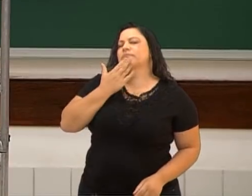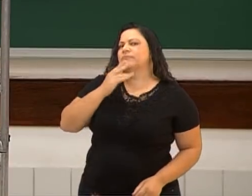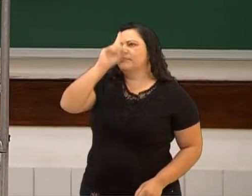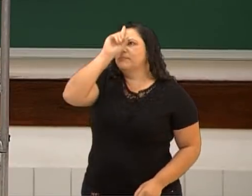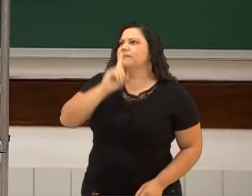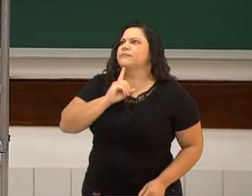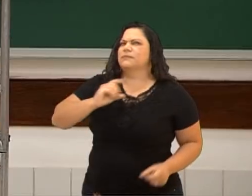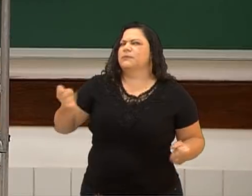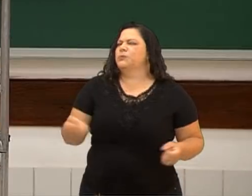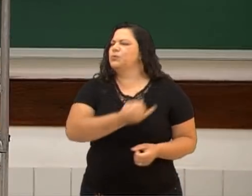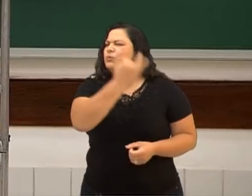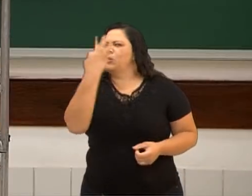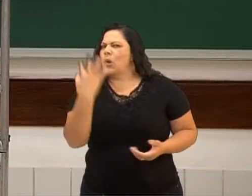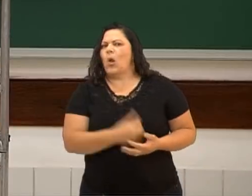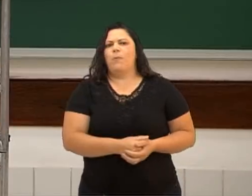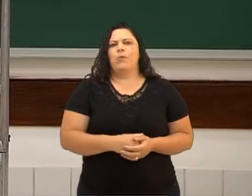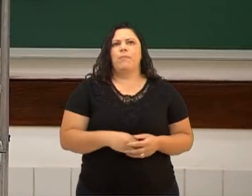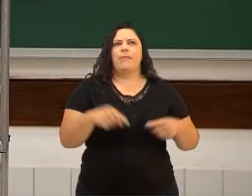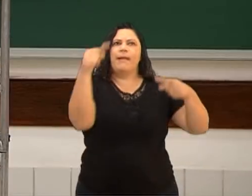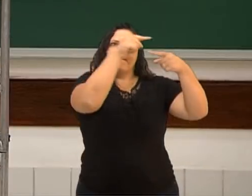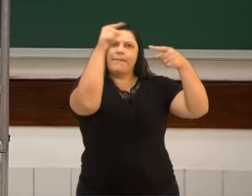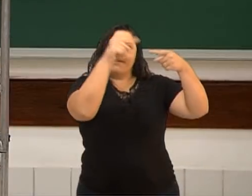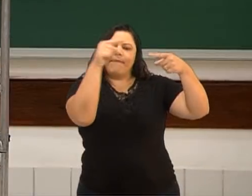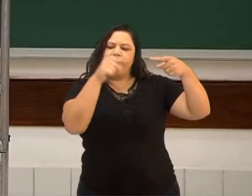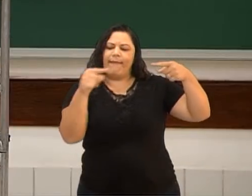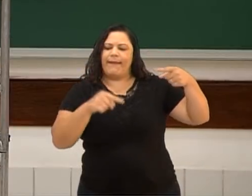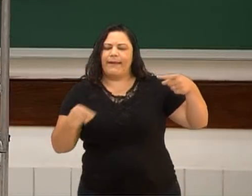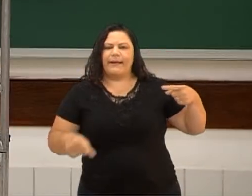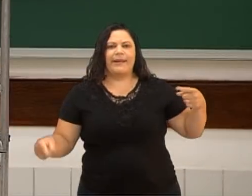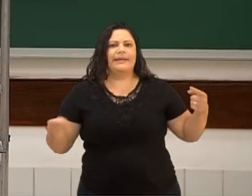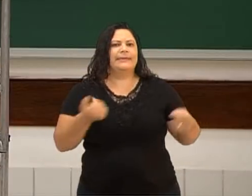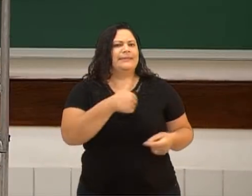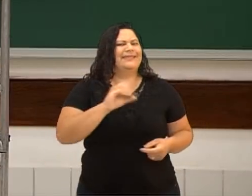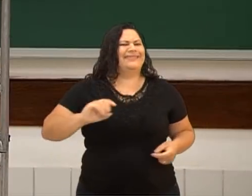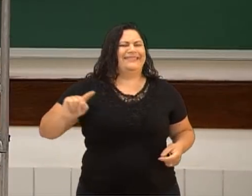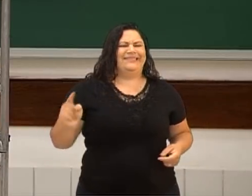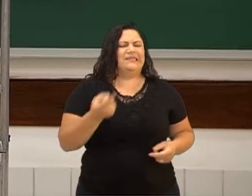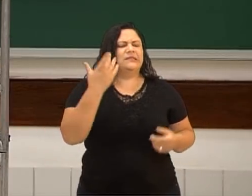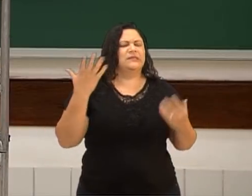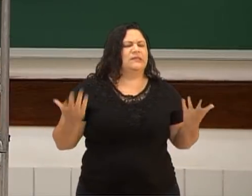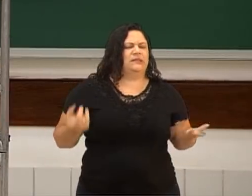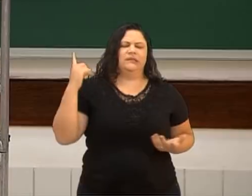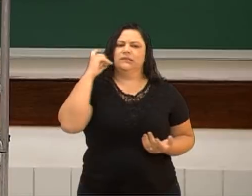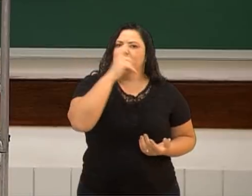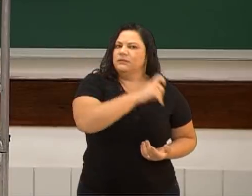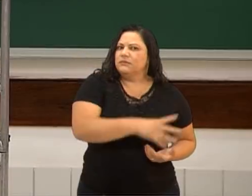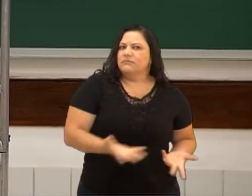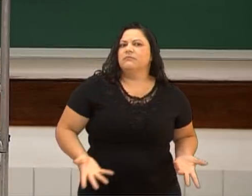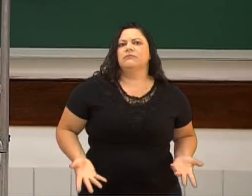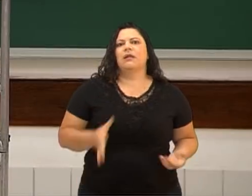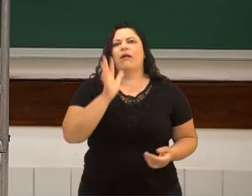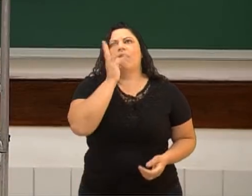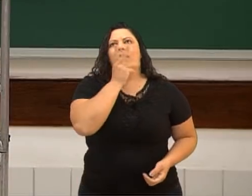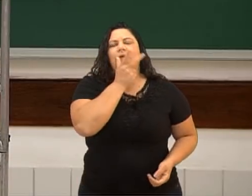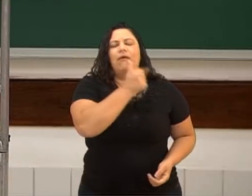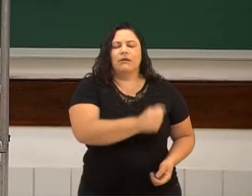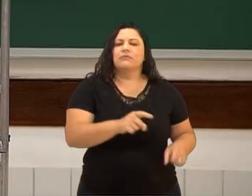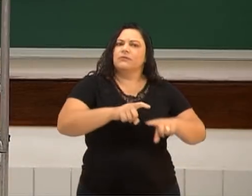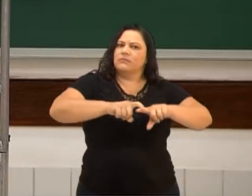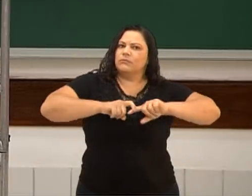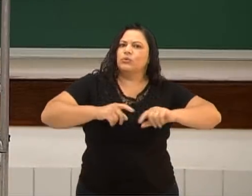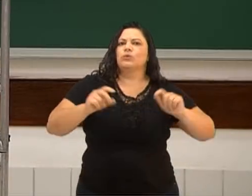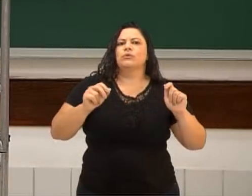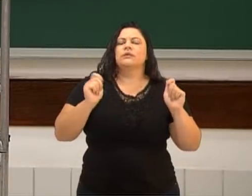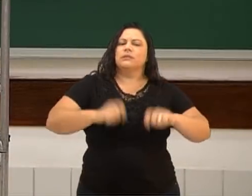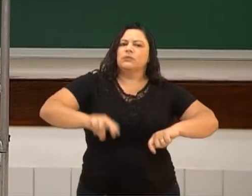10.000 risquinhos? Seria meio inviável, não é? Não é que é impossível, mas fica difícil e um tanto demorado. Então, por isso que nós